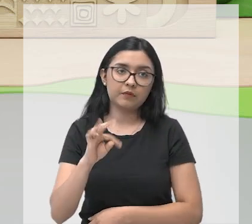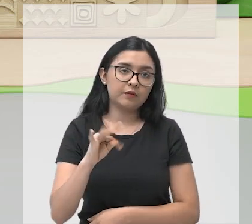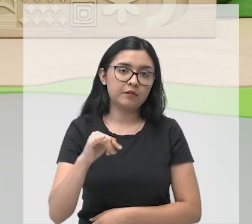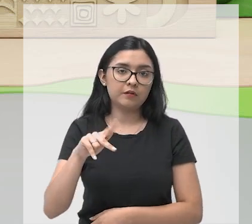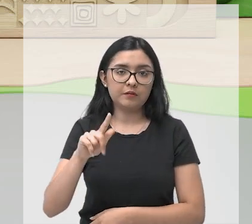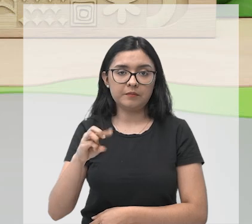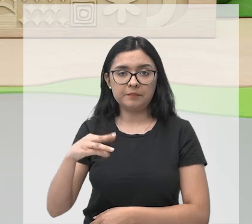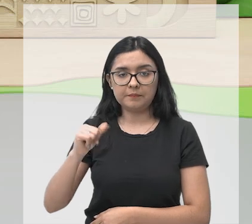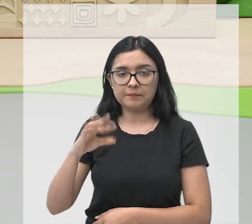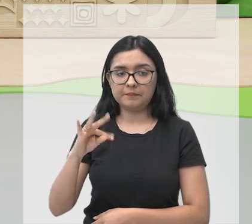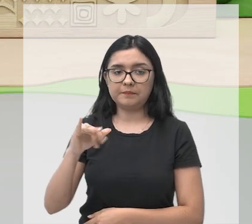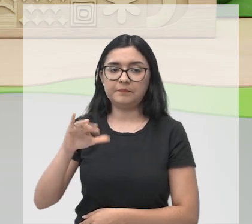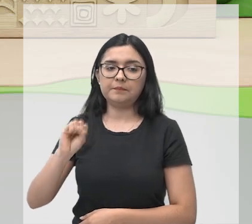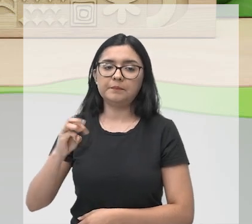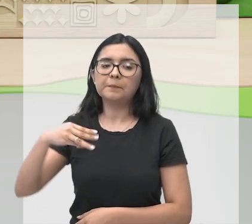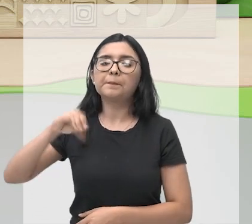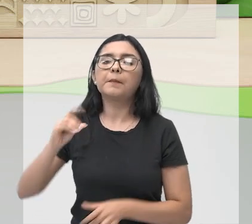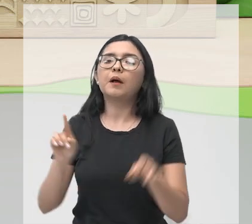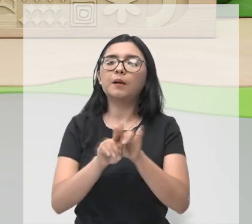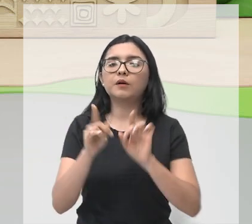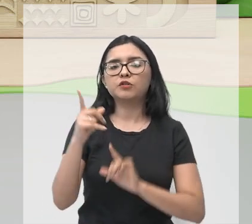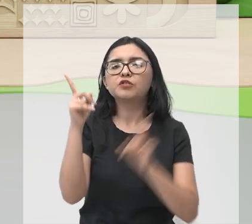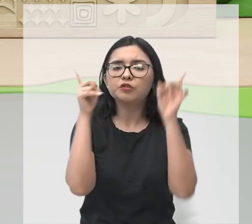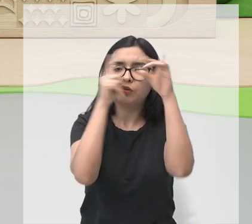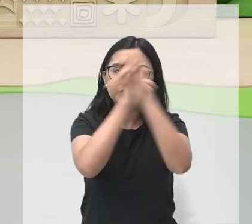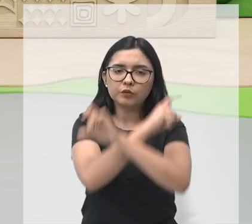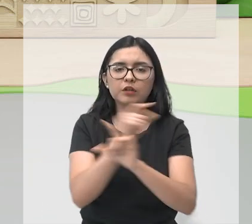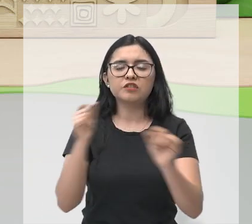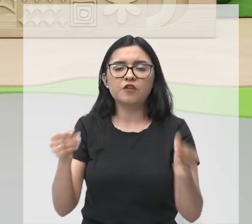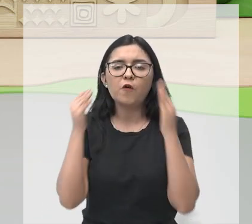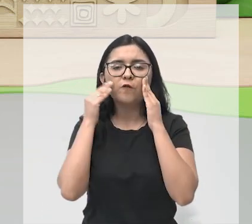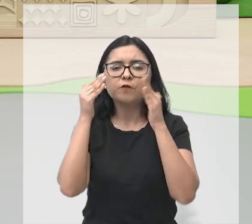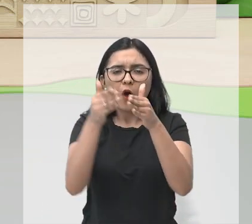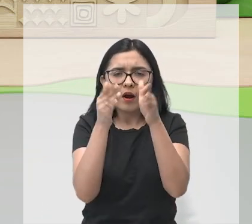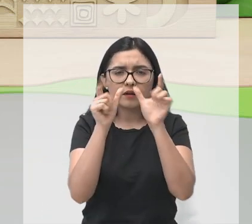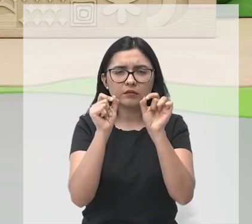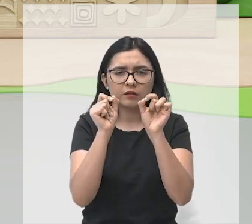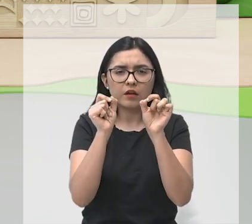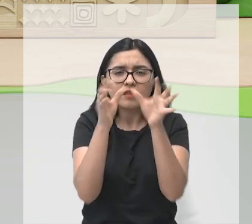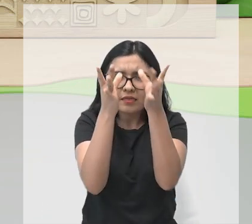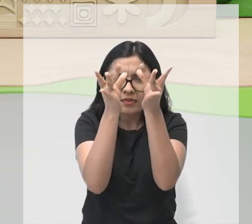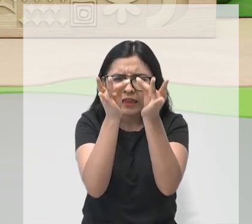esse distúrbio. E vai ter dificuldade em focar em detalhes.